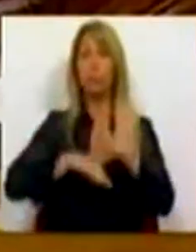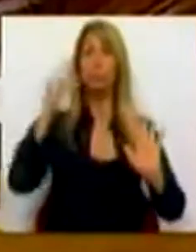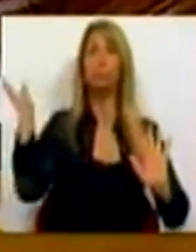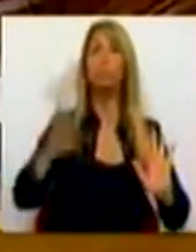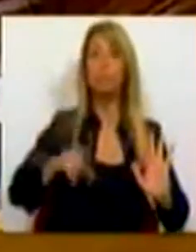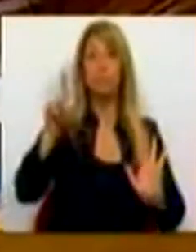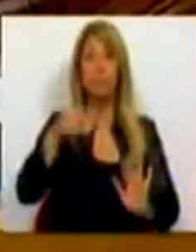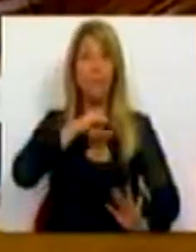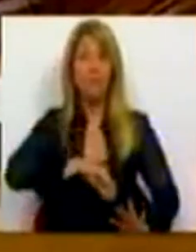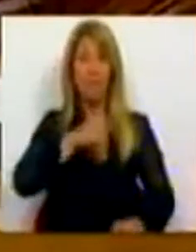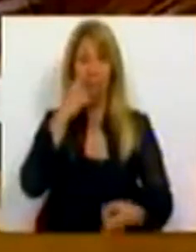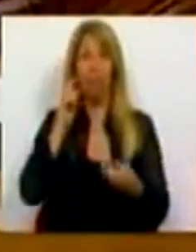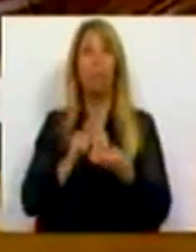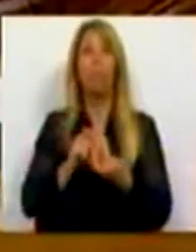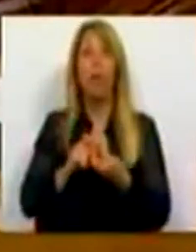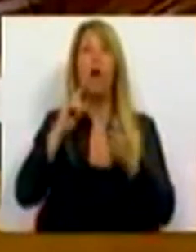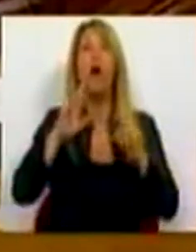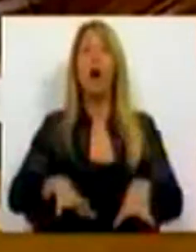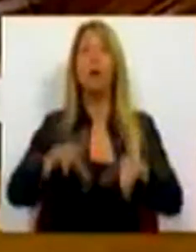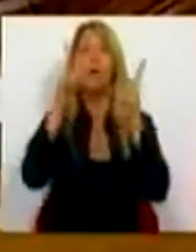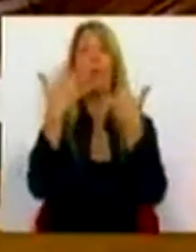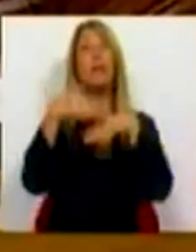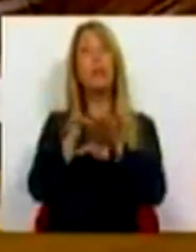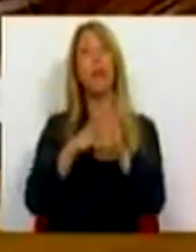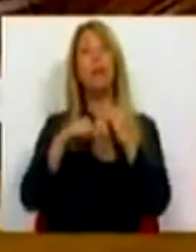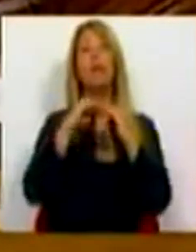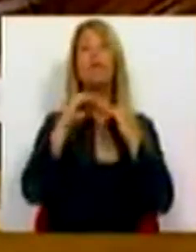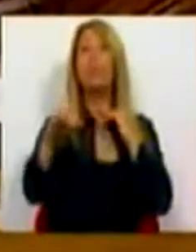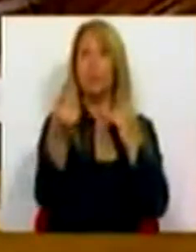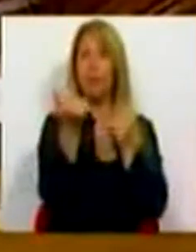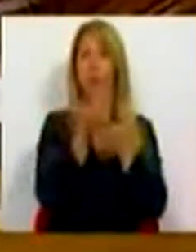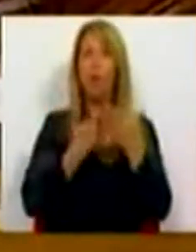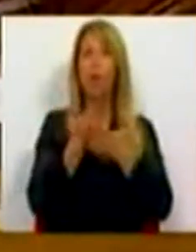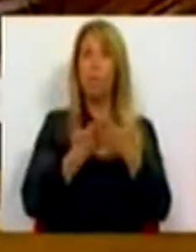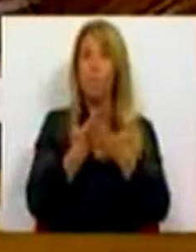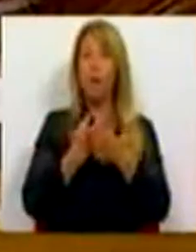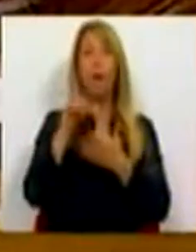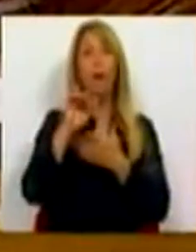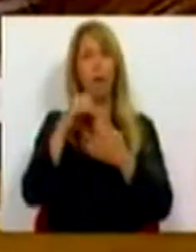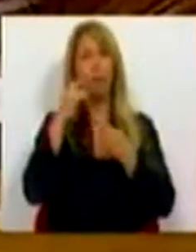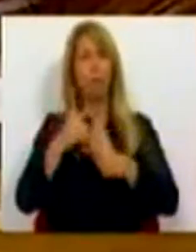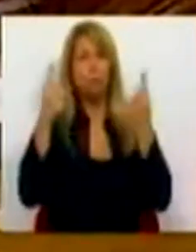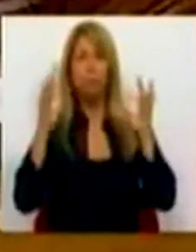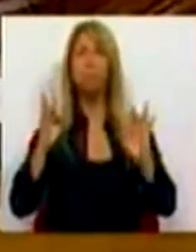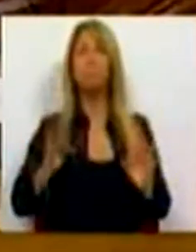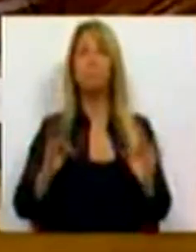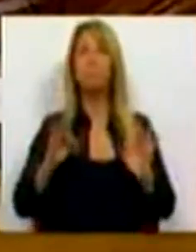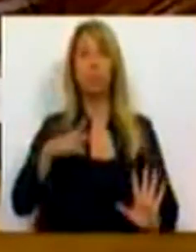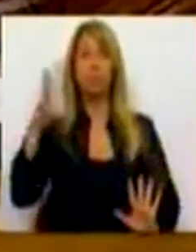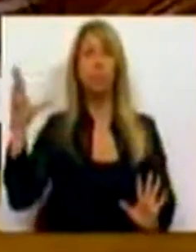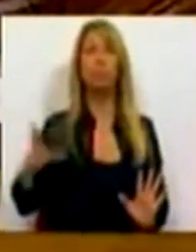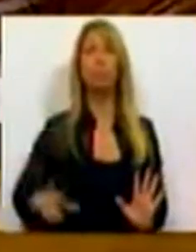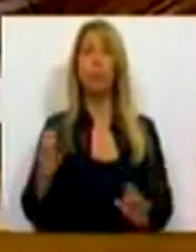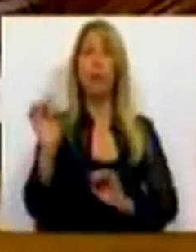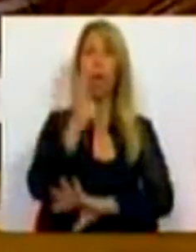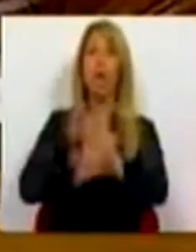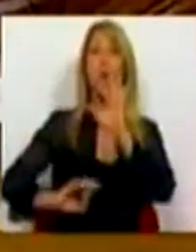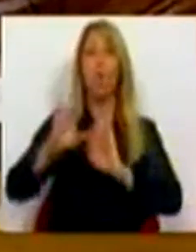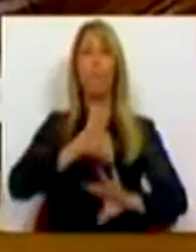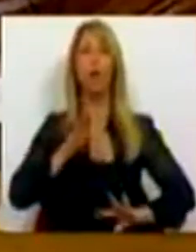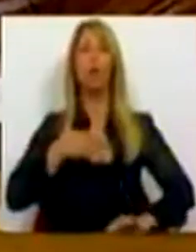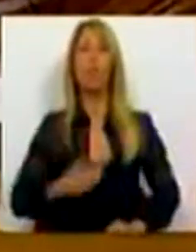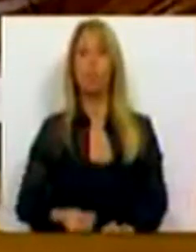baixos salários, ao desenvolvimento integrado e sustentável da economia e à afirmação, neste caso, de Portugal na Europa e